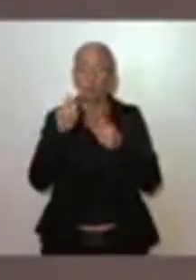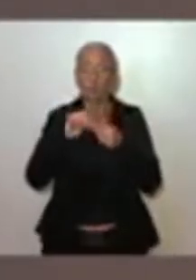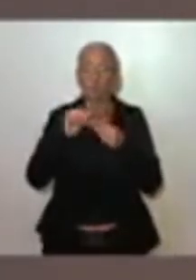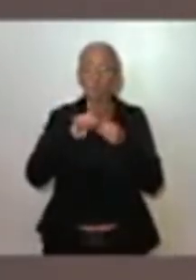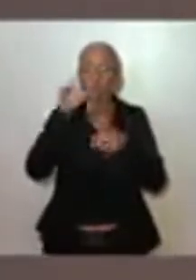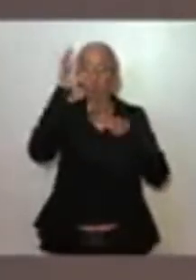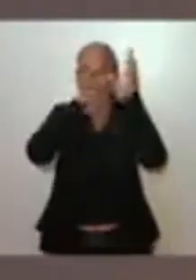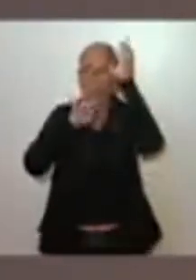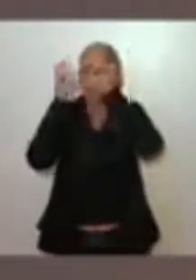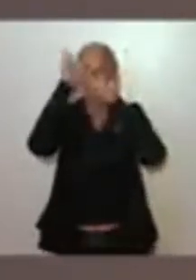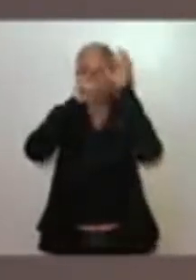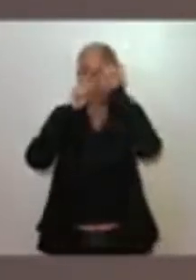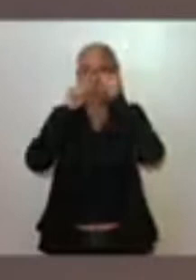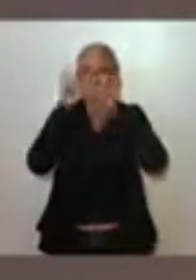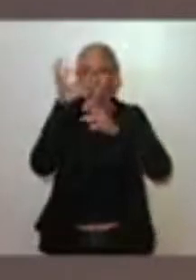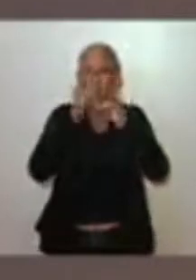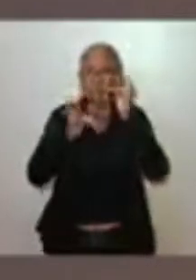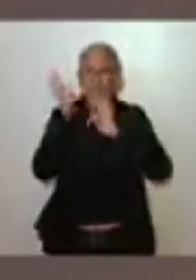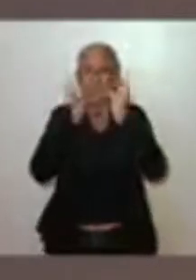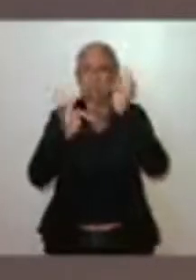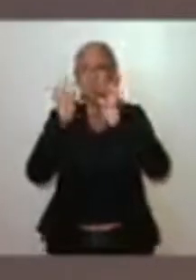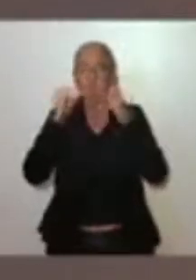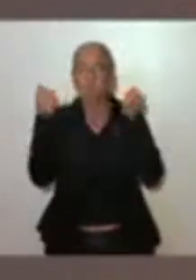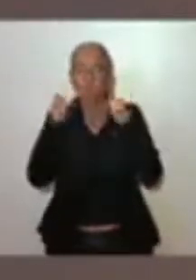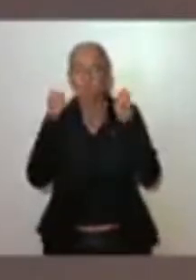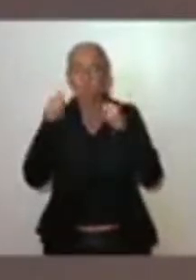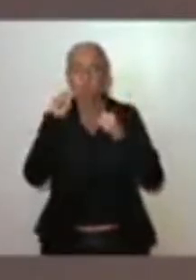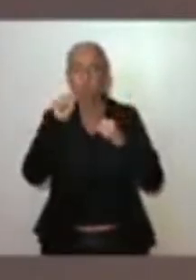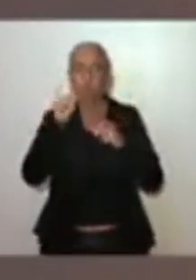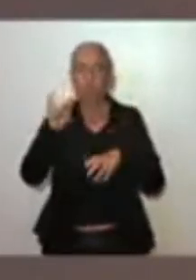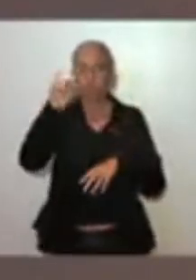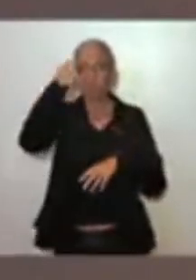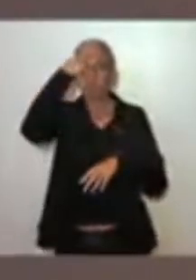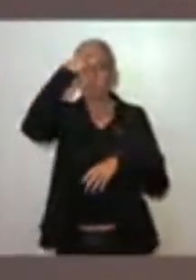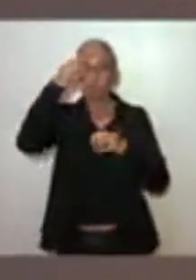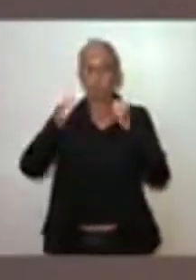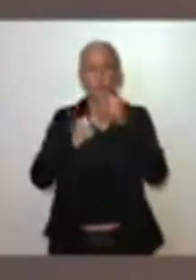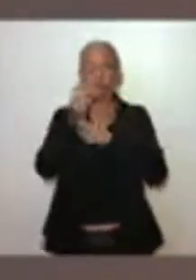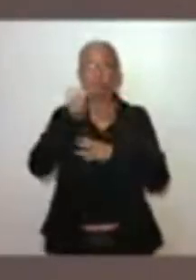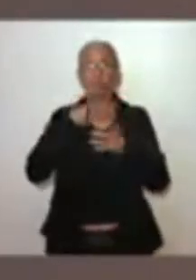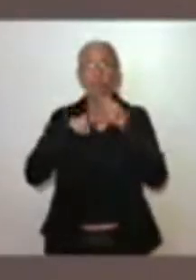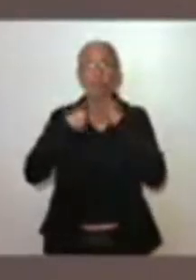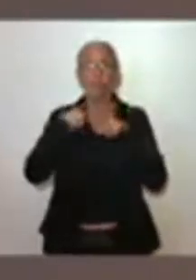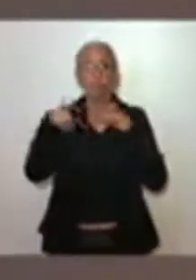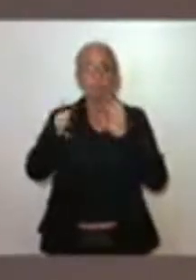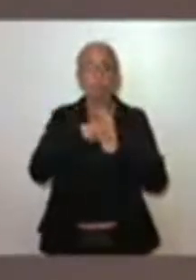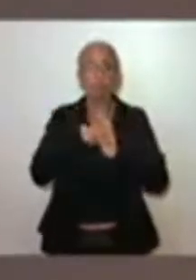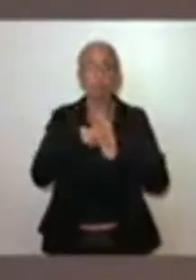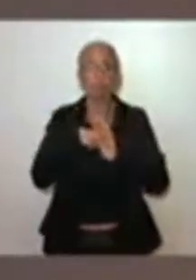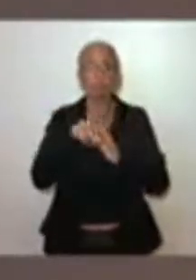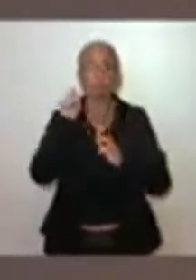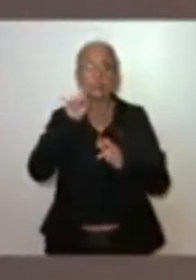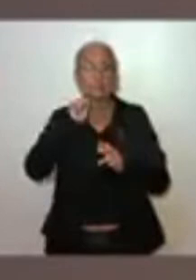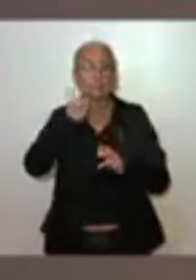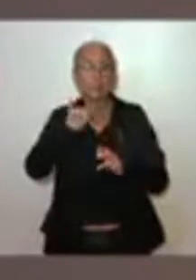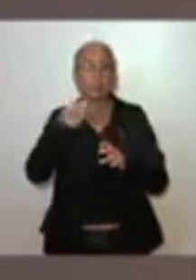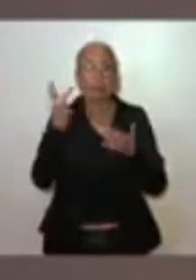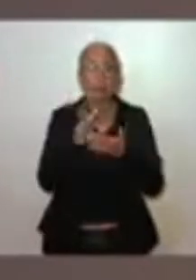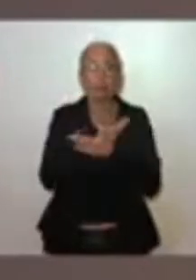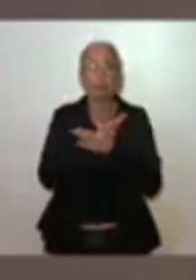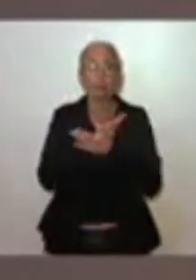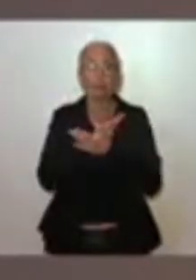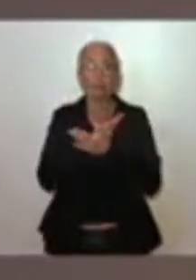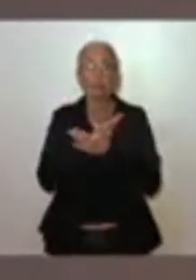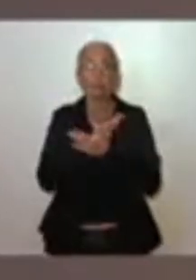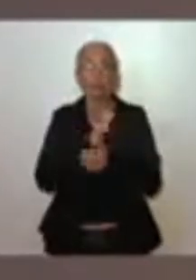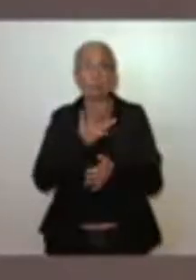aprendizado de máquina e criarem consciência e passaram a ter vontade própria e se isso acontecer são